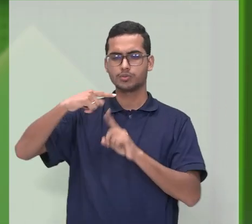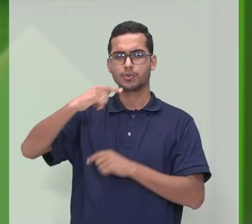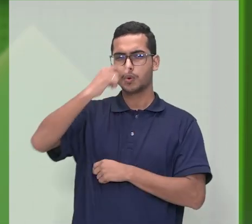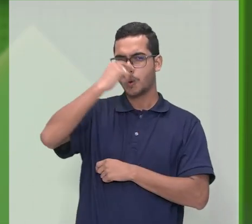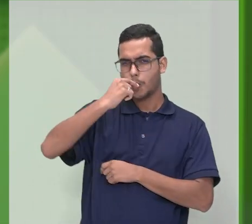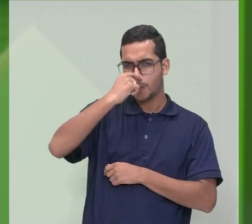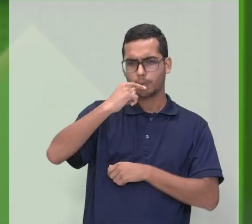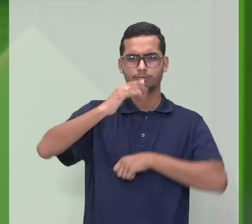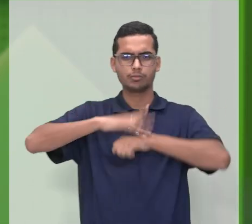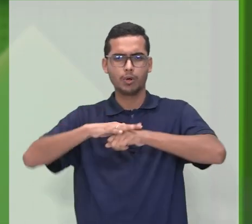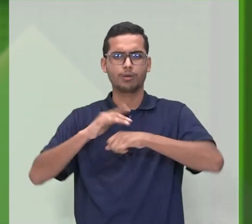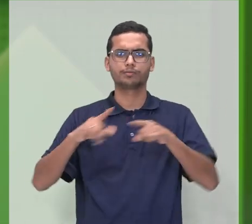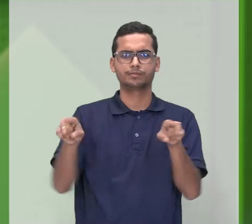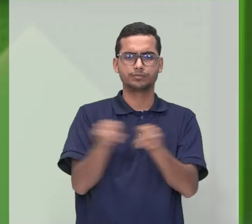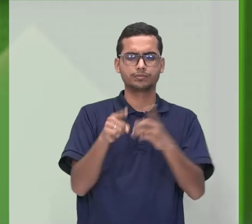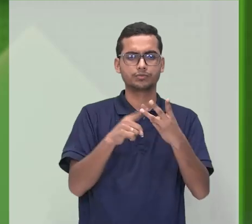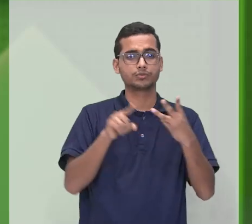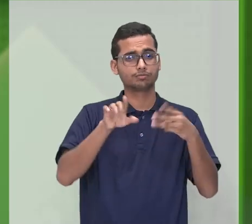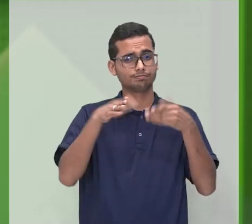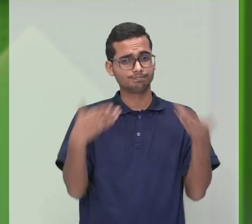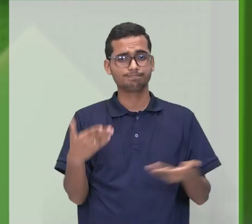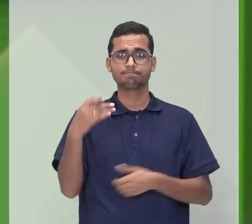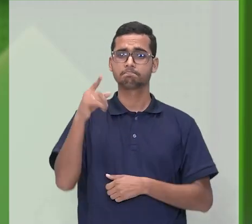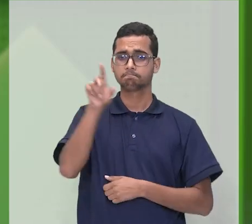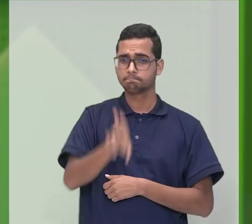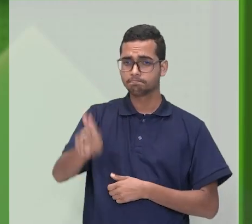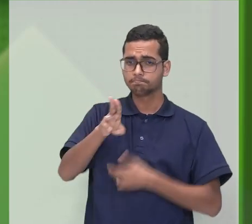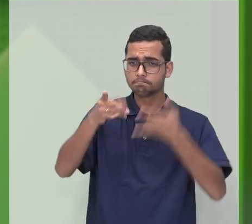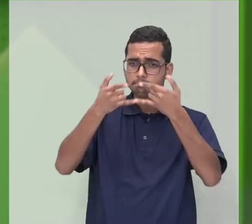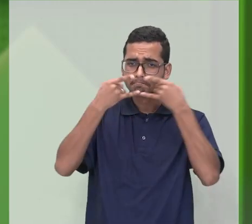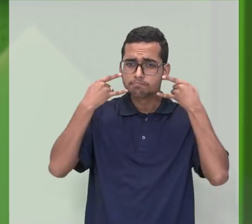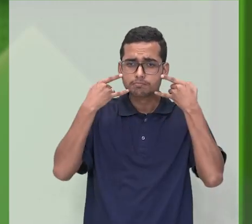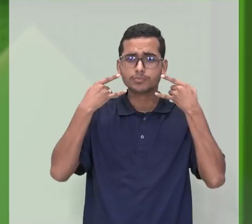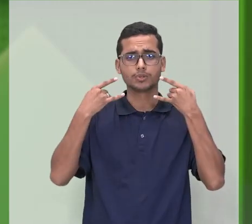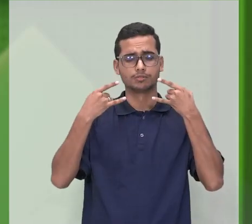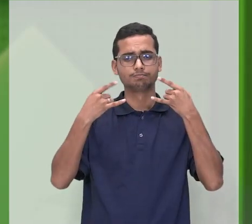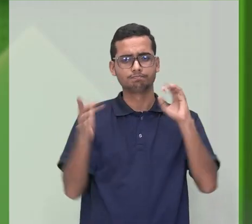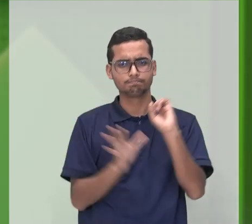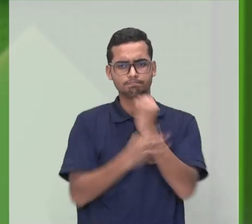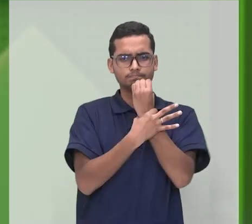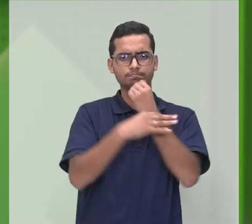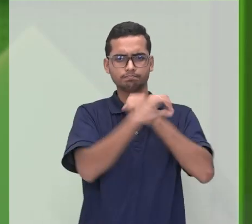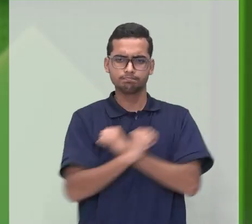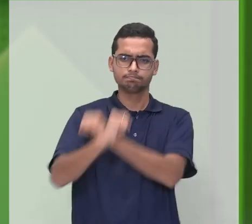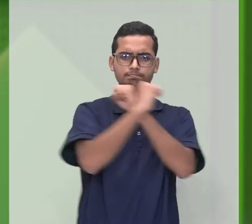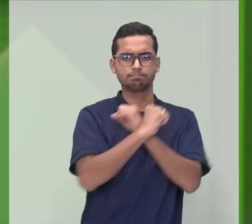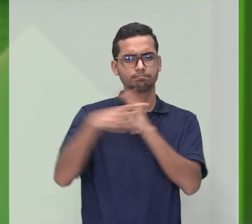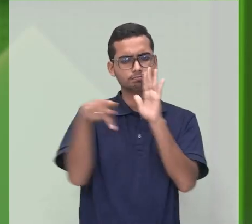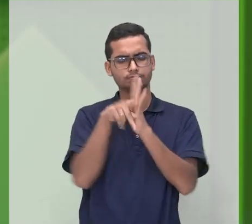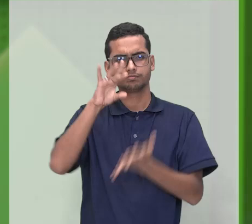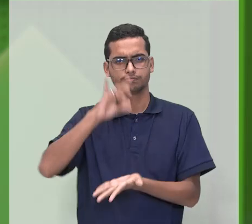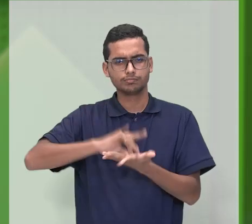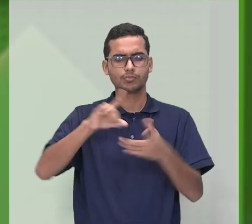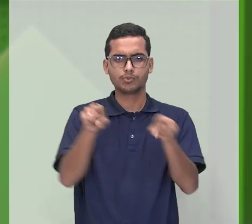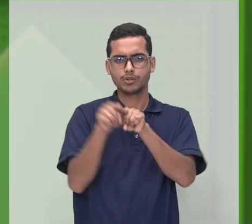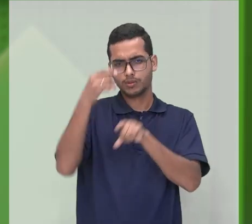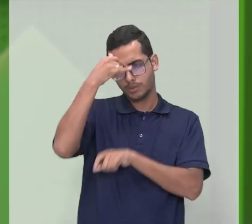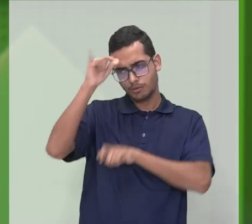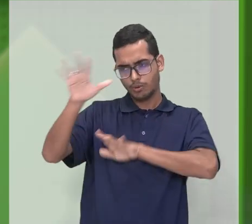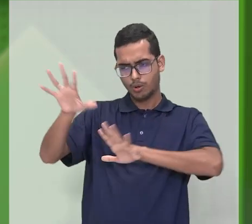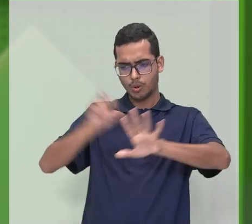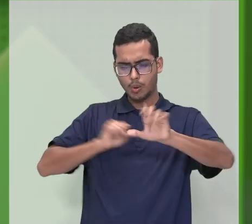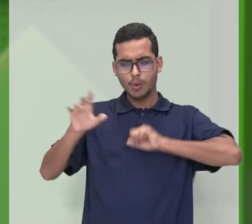E aí o uso de máscaras evita que você se contamine com essas gripes, né, que são os nossos